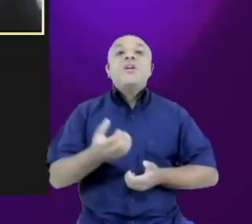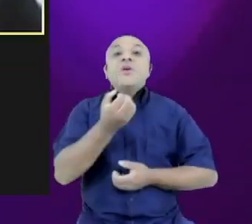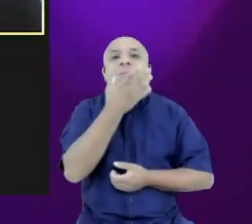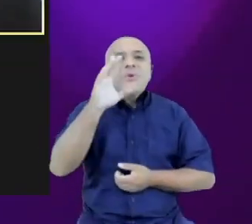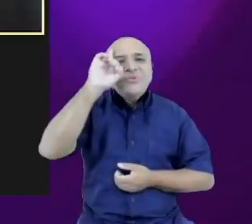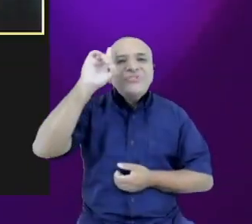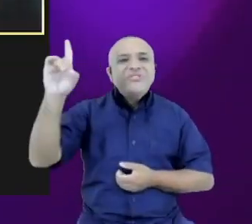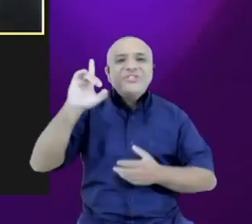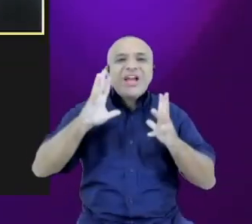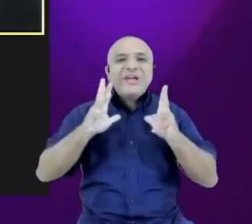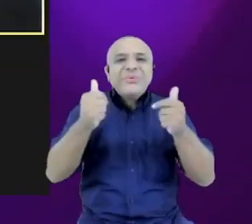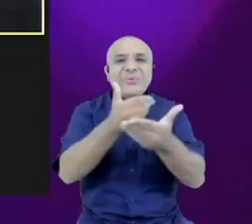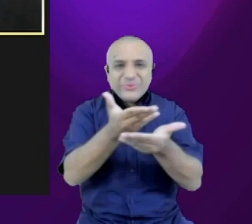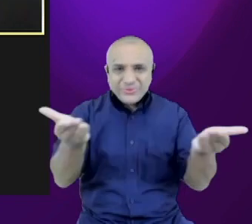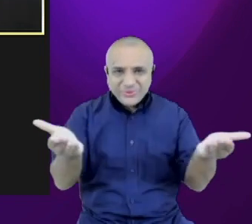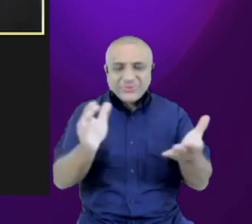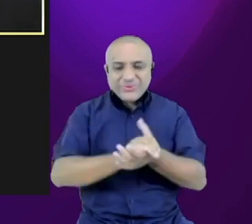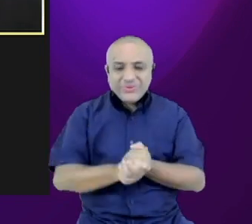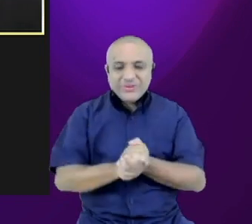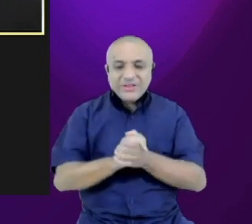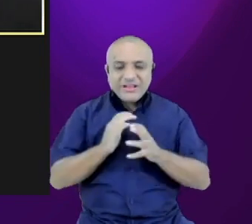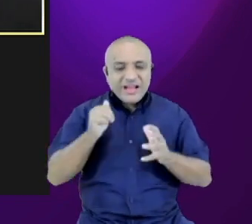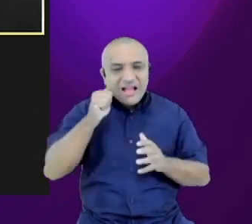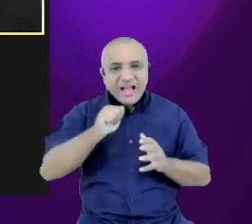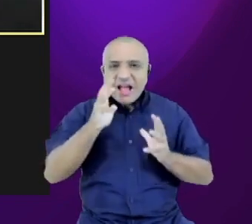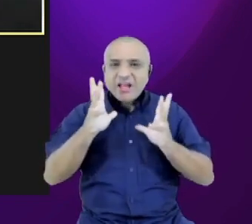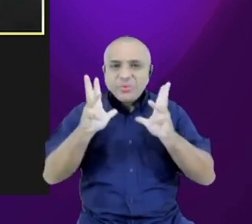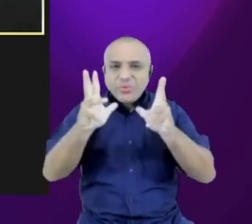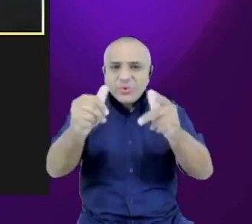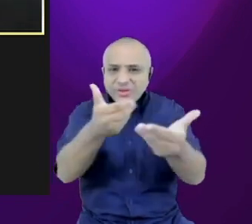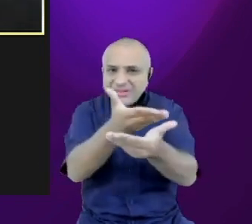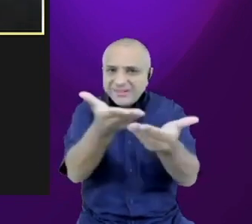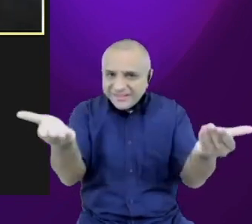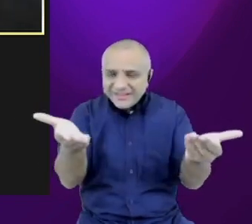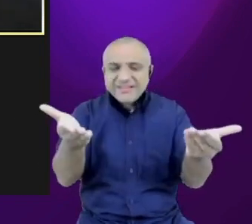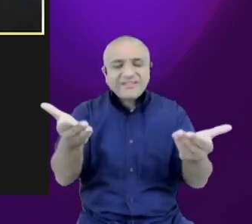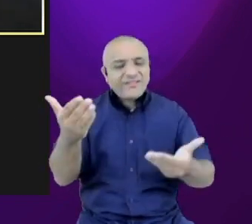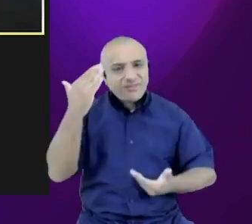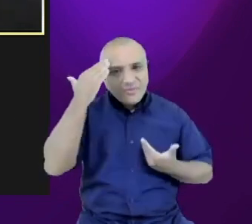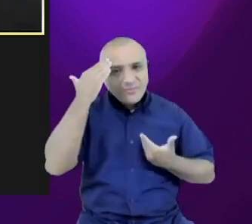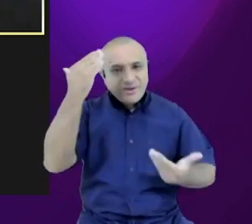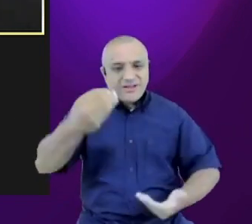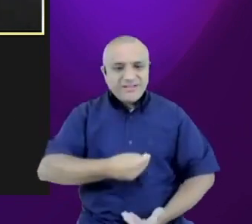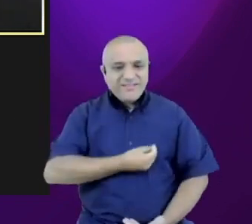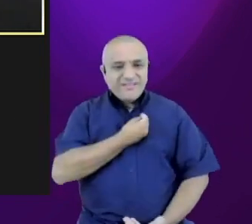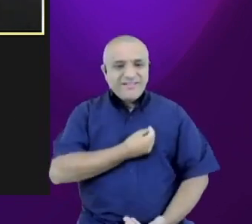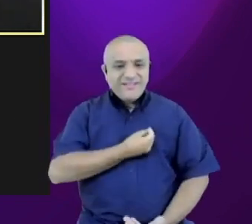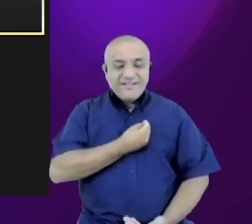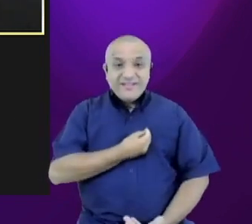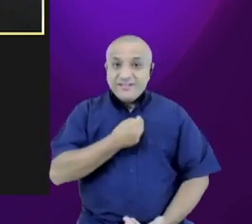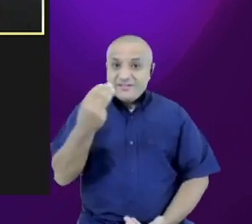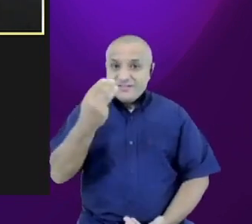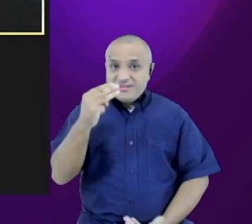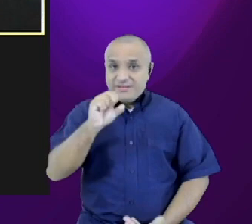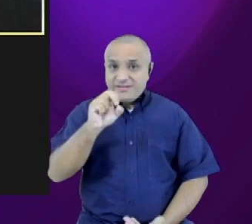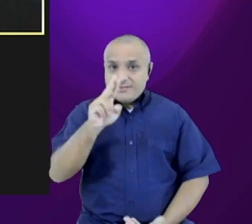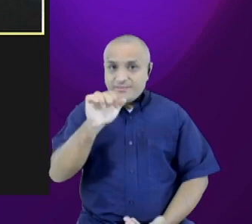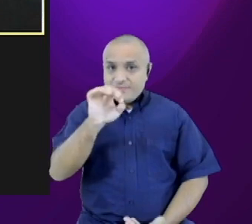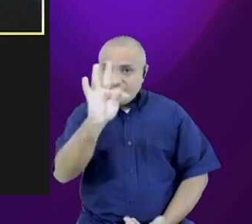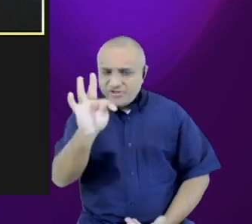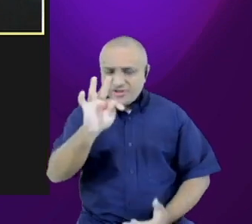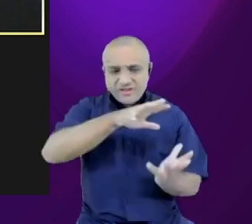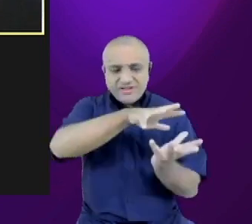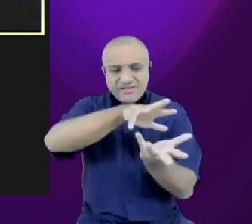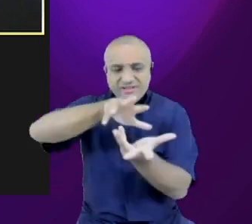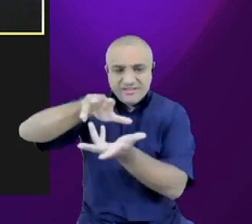Bom dia a todos e a todas. Obrigado aí pela presença no nosso terceiro Summit Internacional, né,